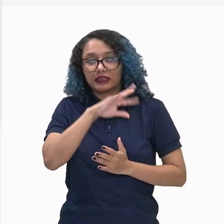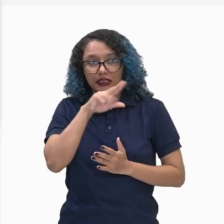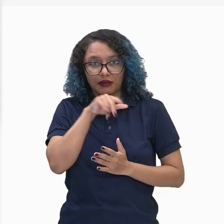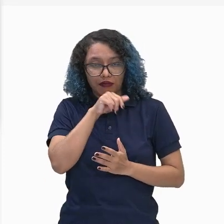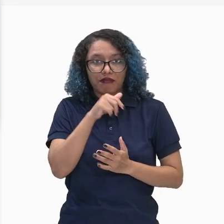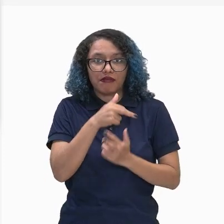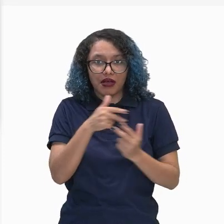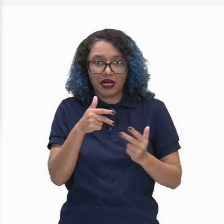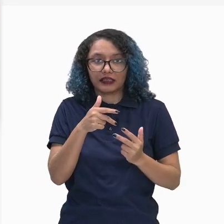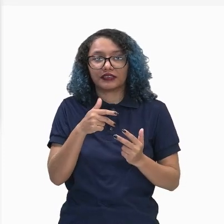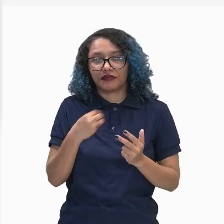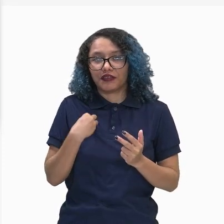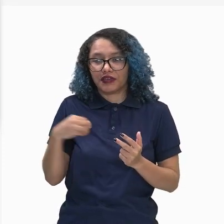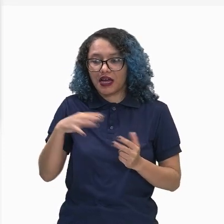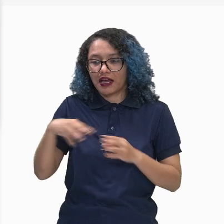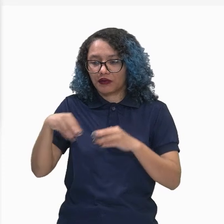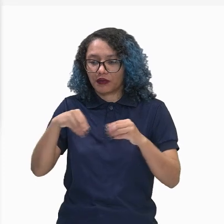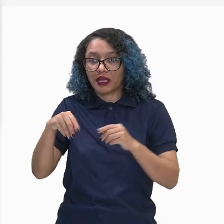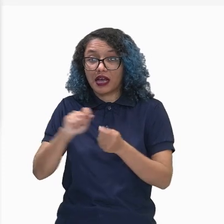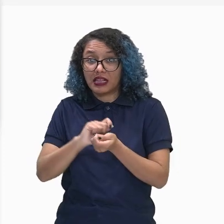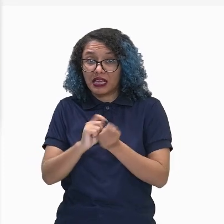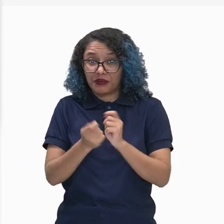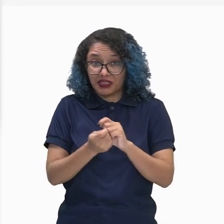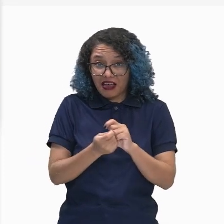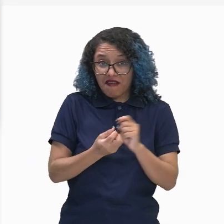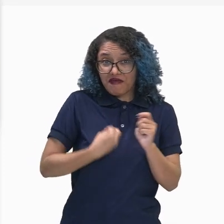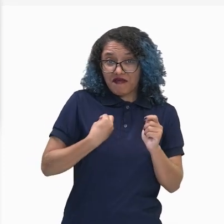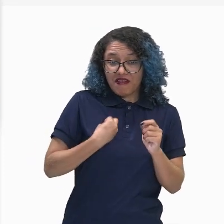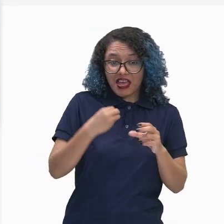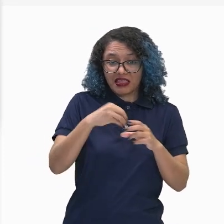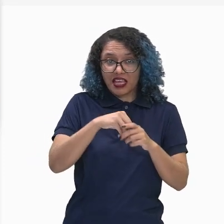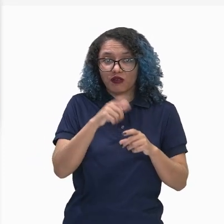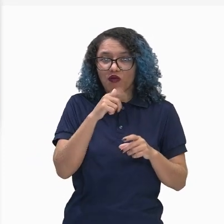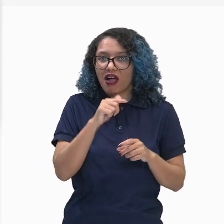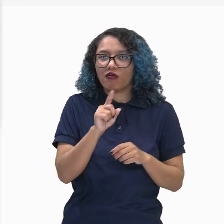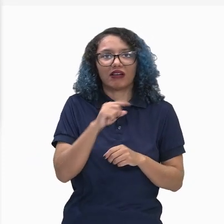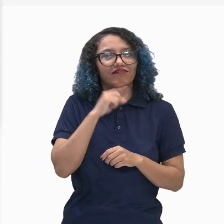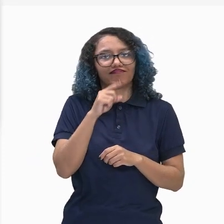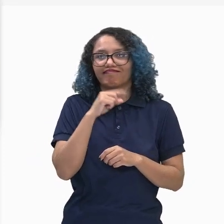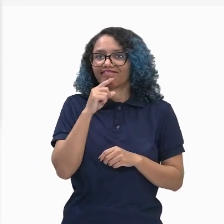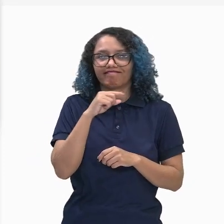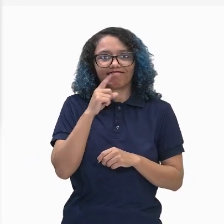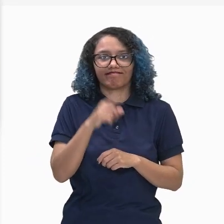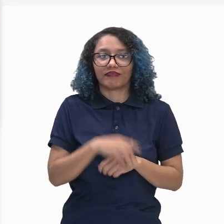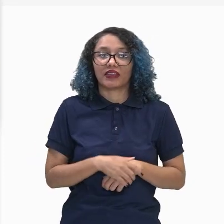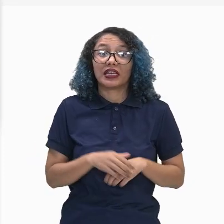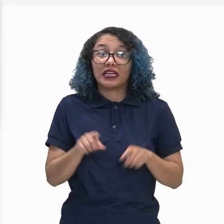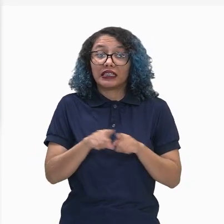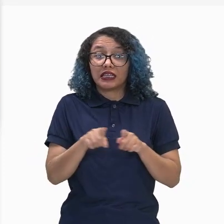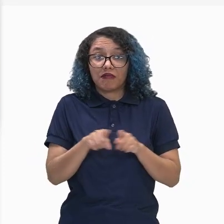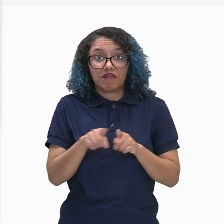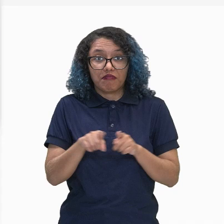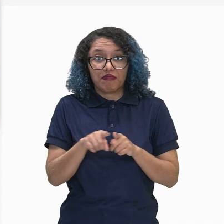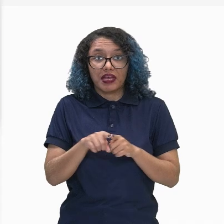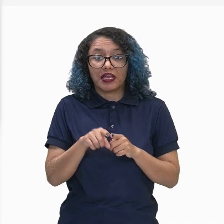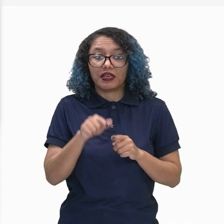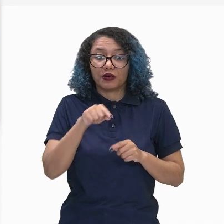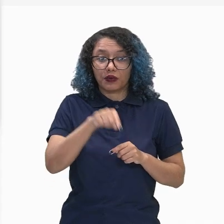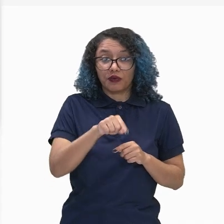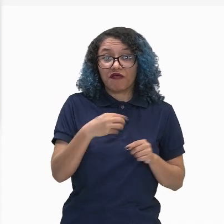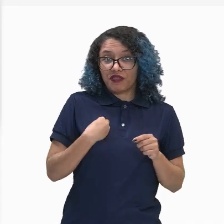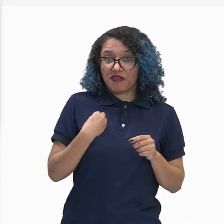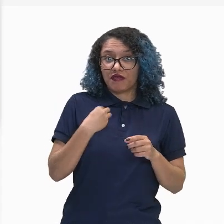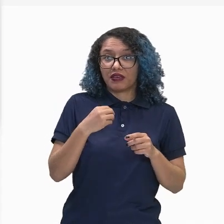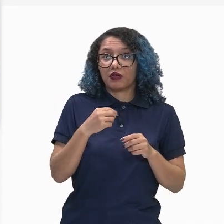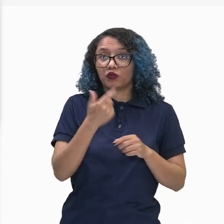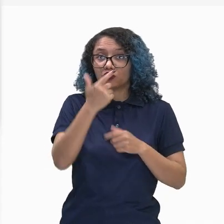áreas terrestres, eles não estão adaptados a sobreviver embaixo da água. E mesmo aqueles que sobrevivem na água, né, que fazem